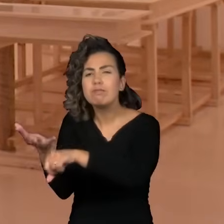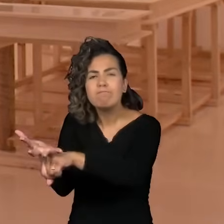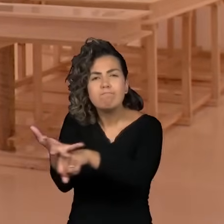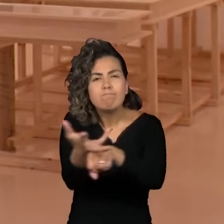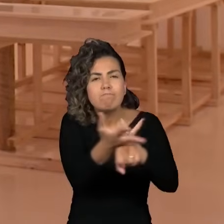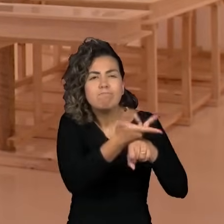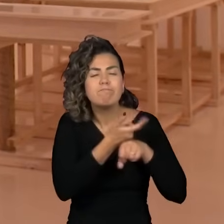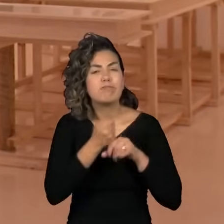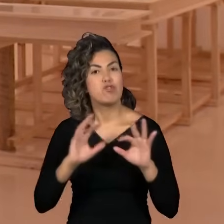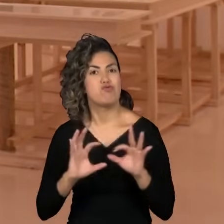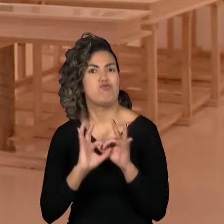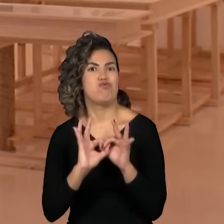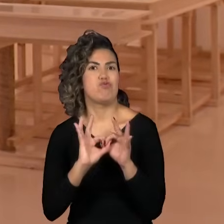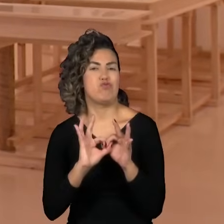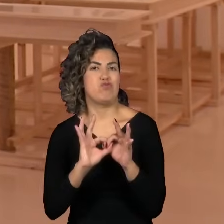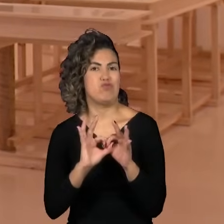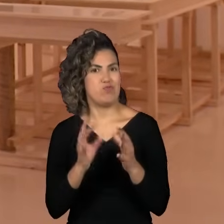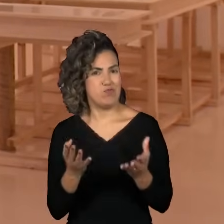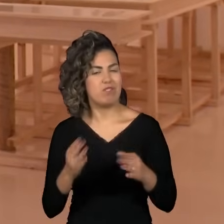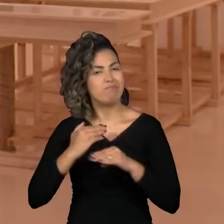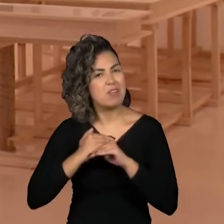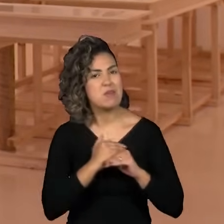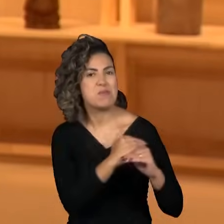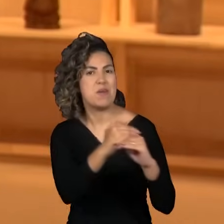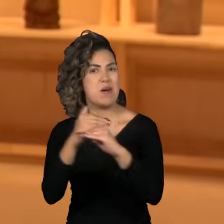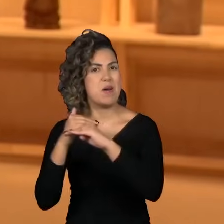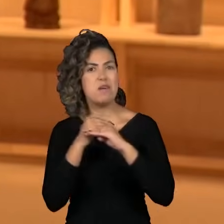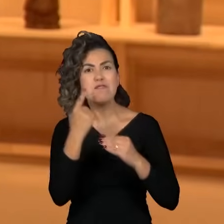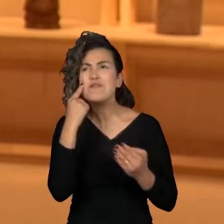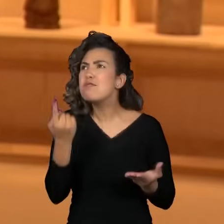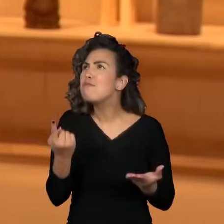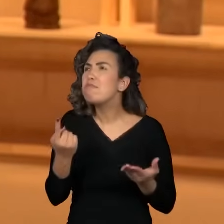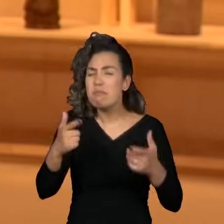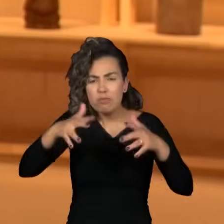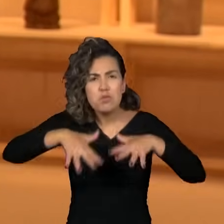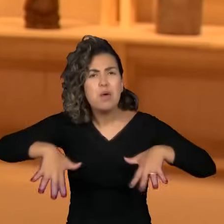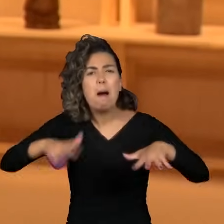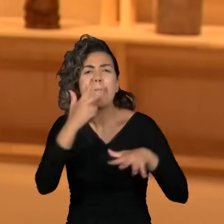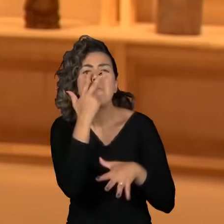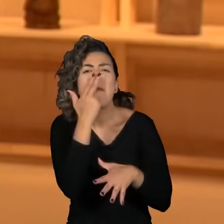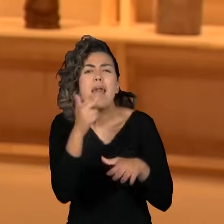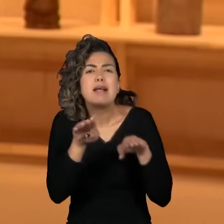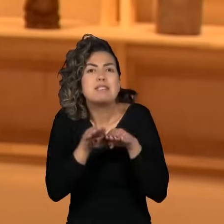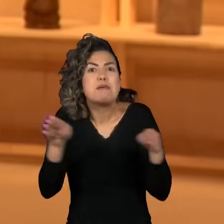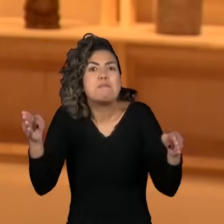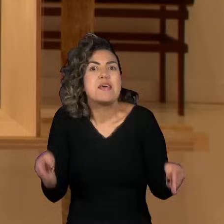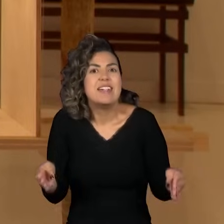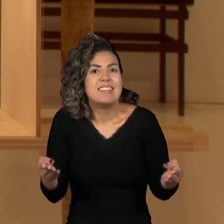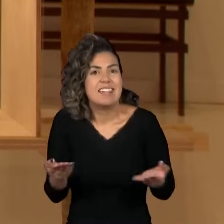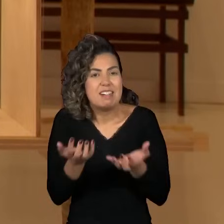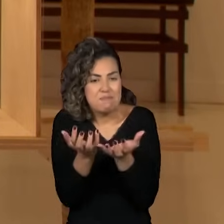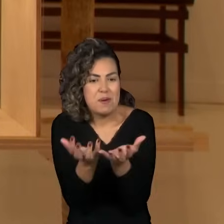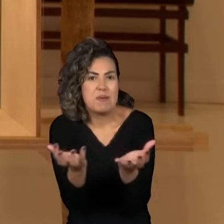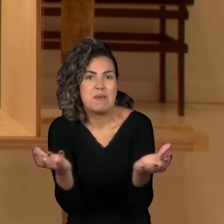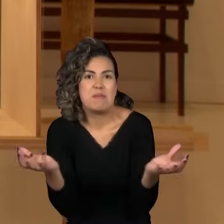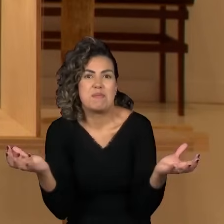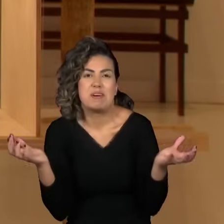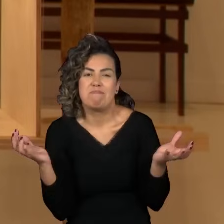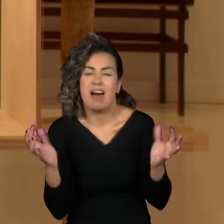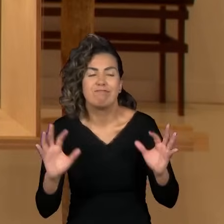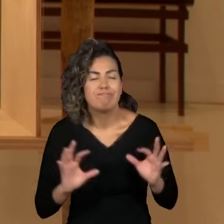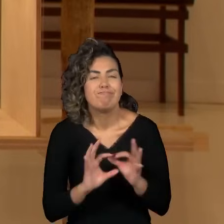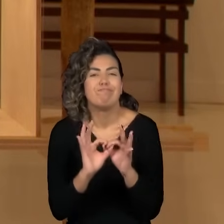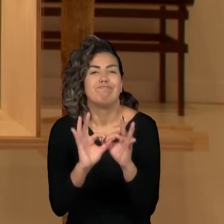ao estar junto. E você pode ver que tem espaços que são quase mesas, nos quais os objetos estão distribuídos.